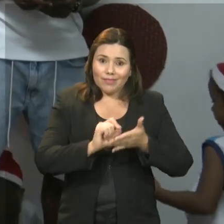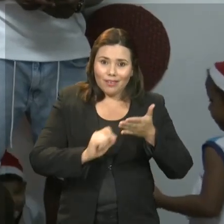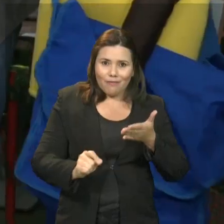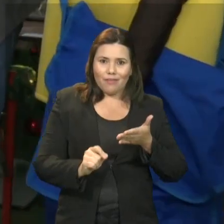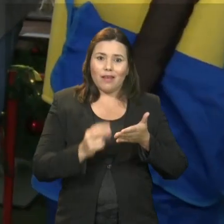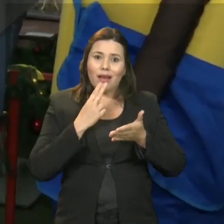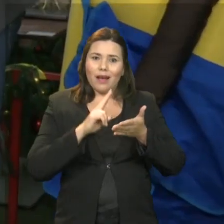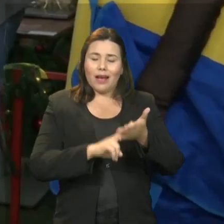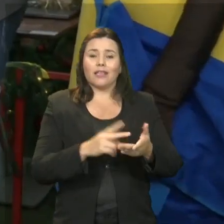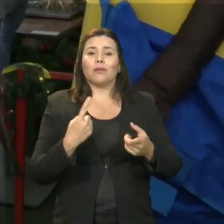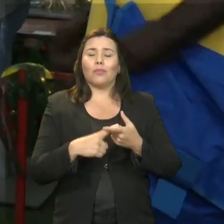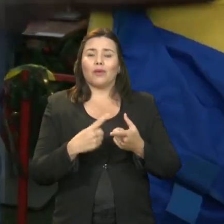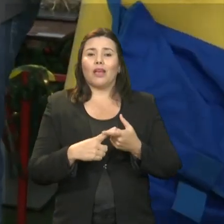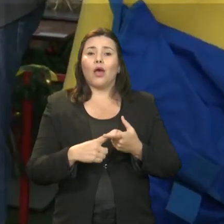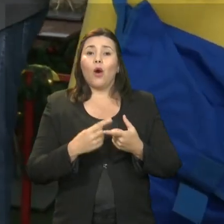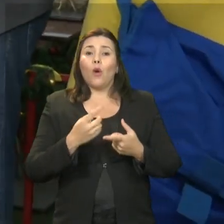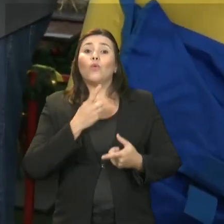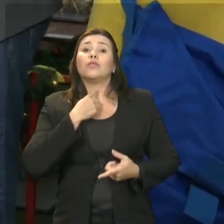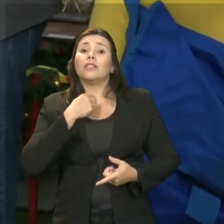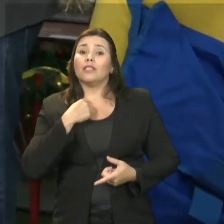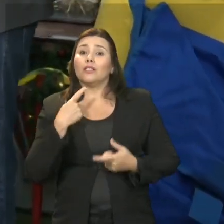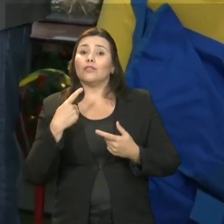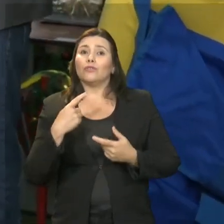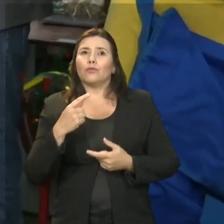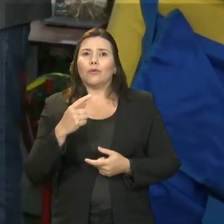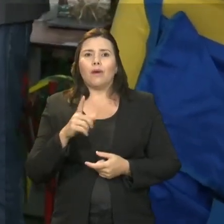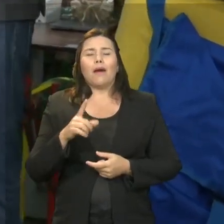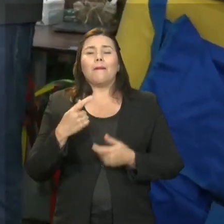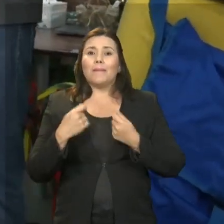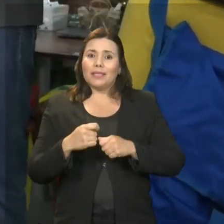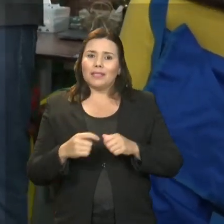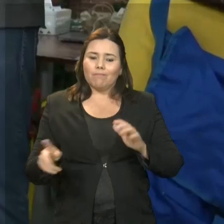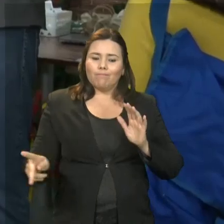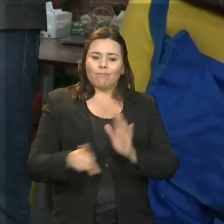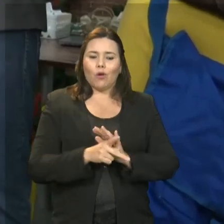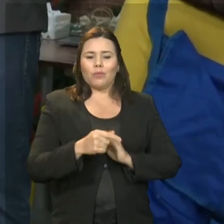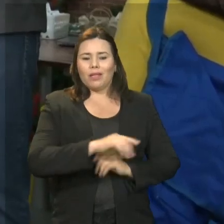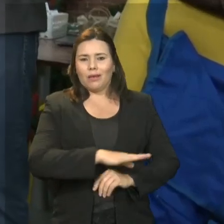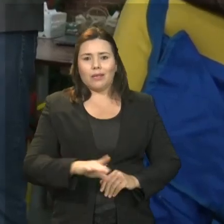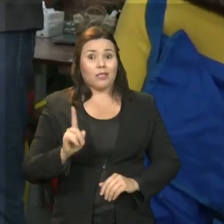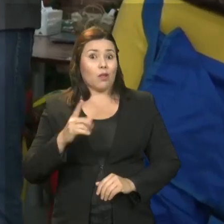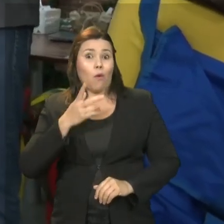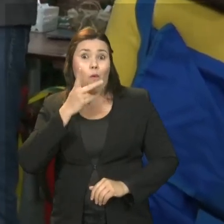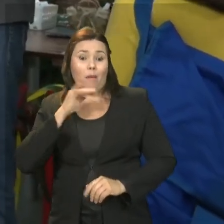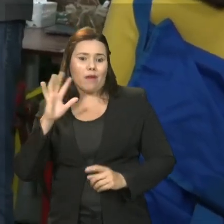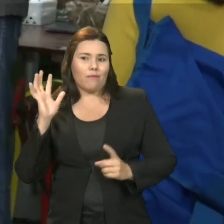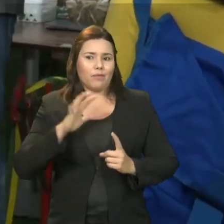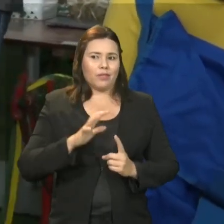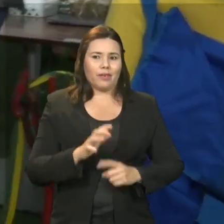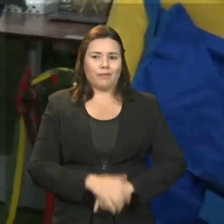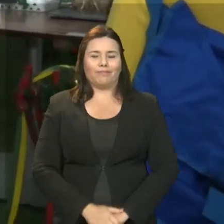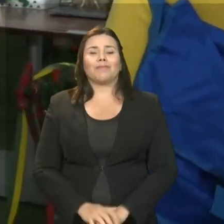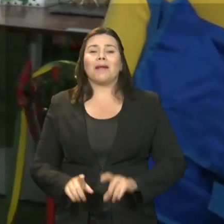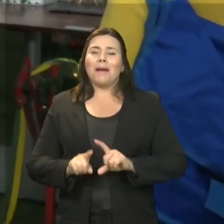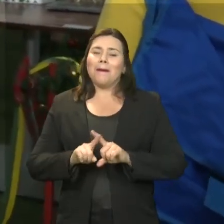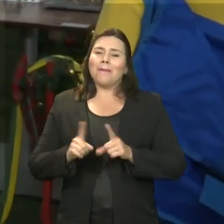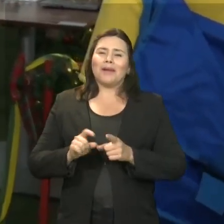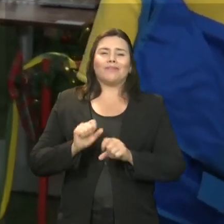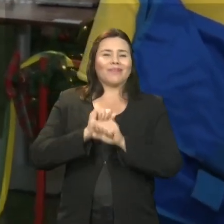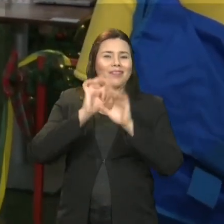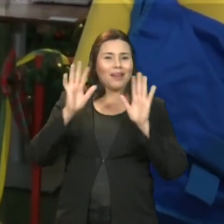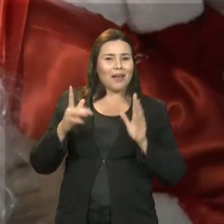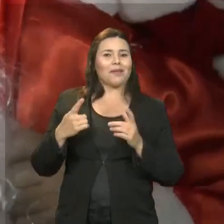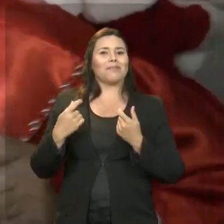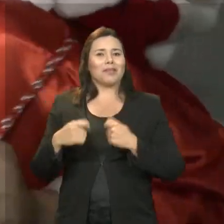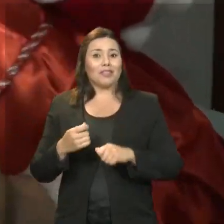da criança. Mas claro que não poderíamos terminar esta reportagem sem o personagem principal desta